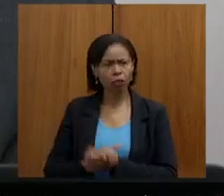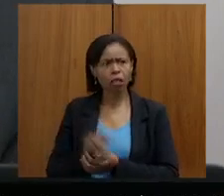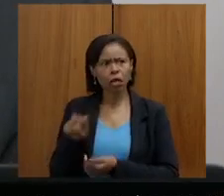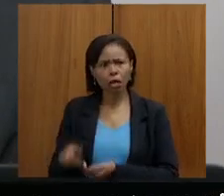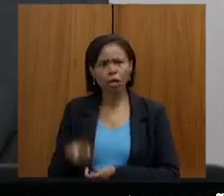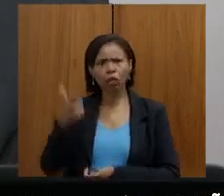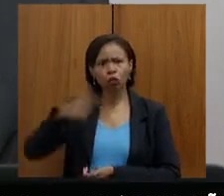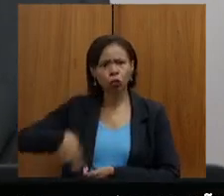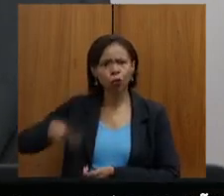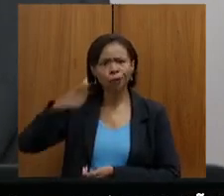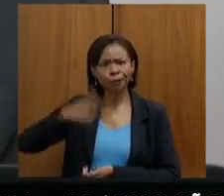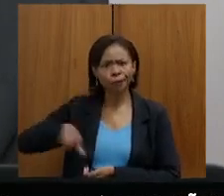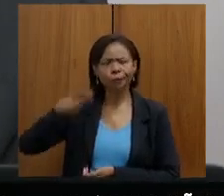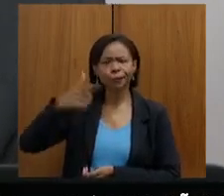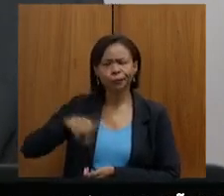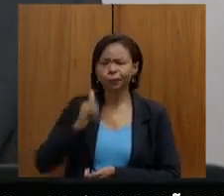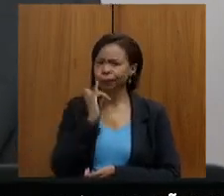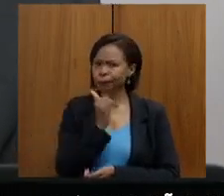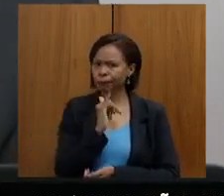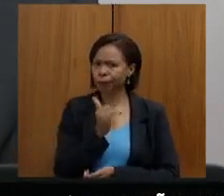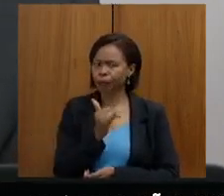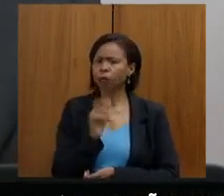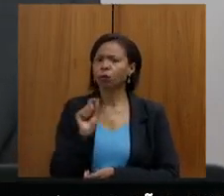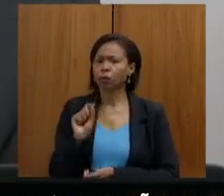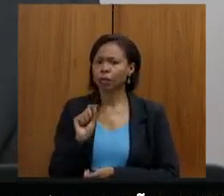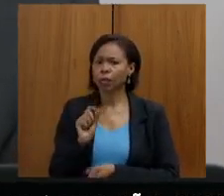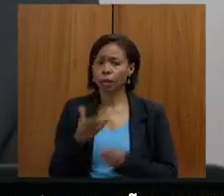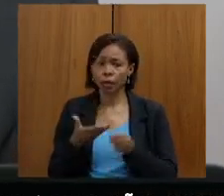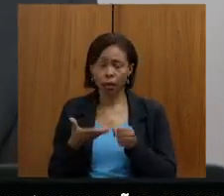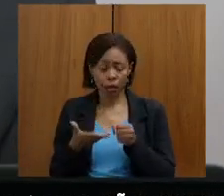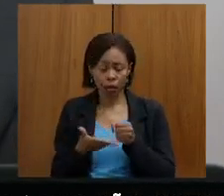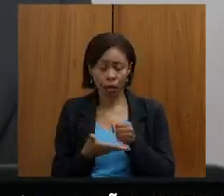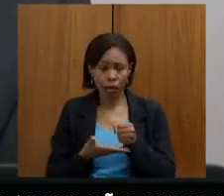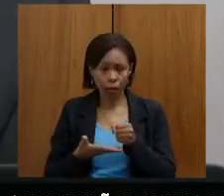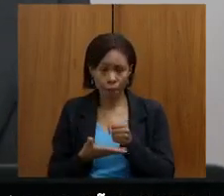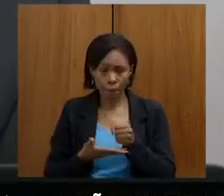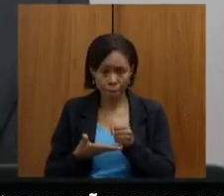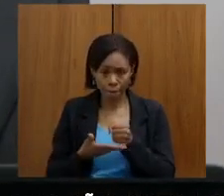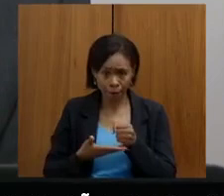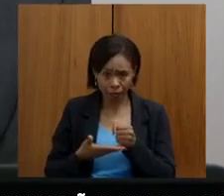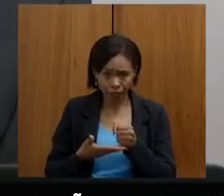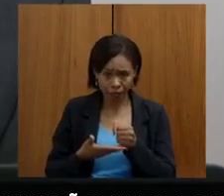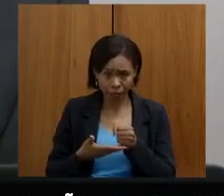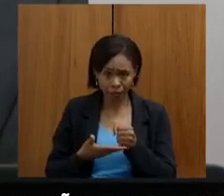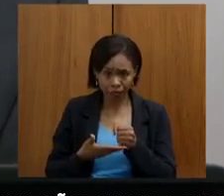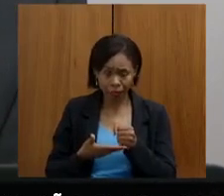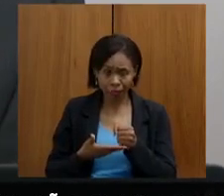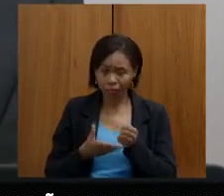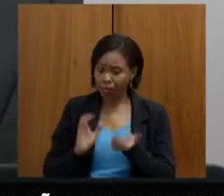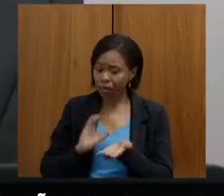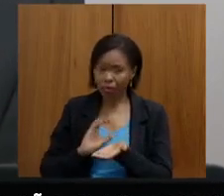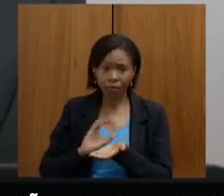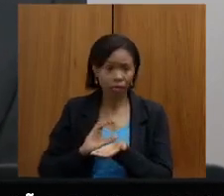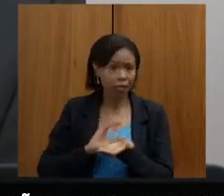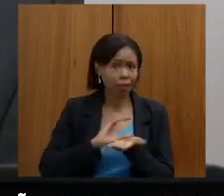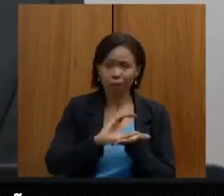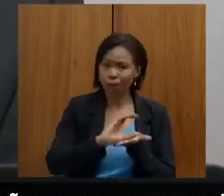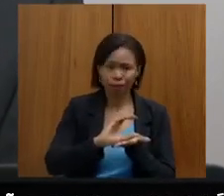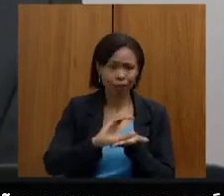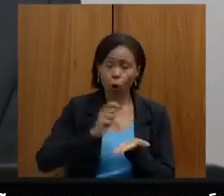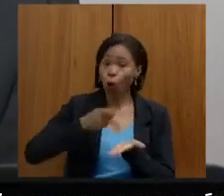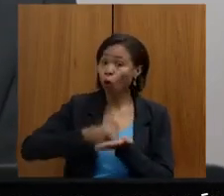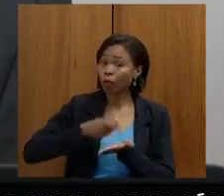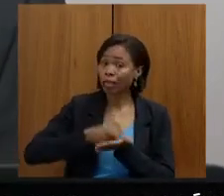dizendo e repetindo a mesma coisa que a base para não repassar obrigação patronal